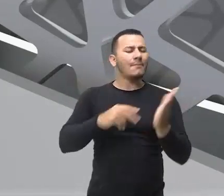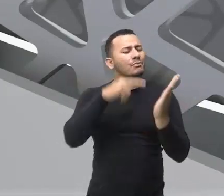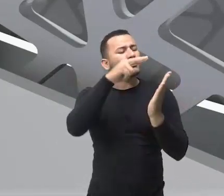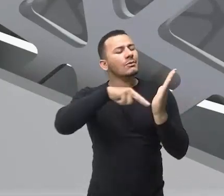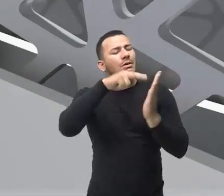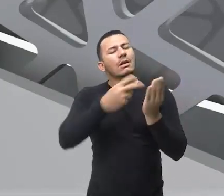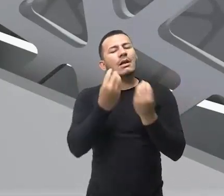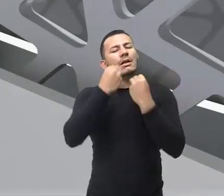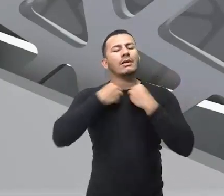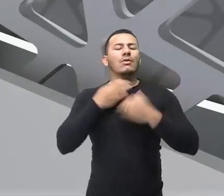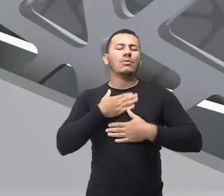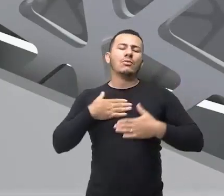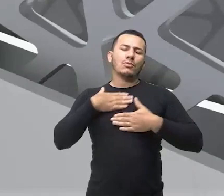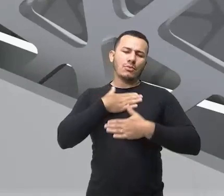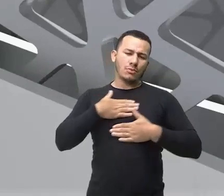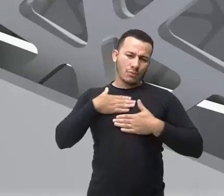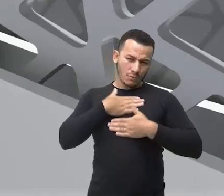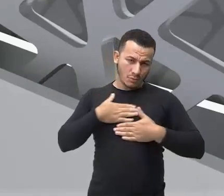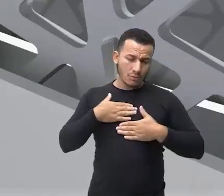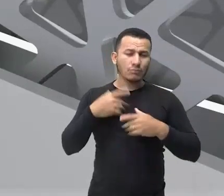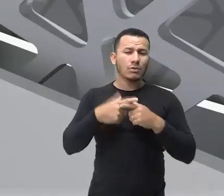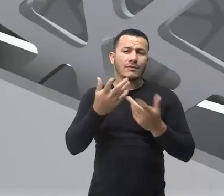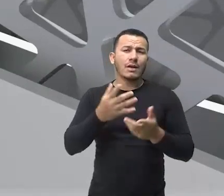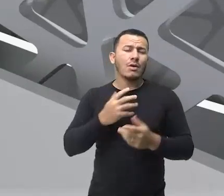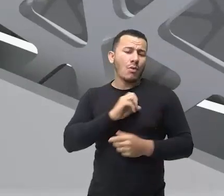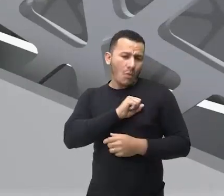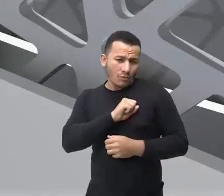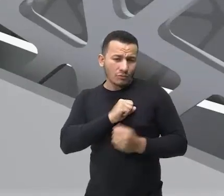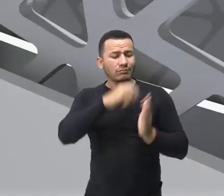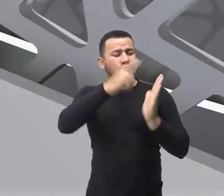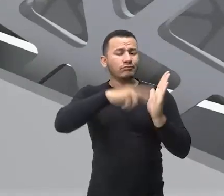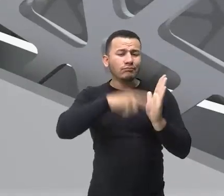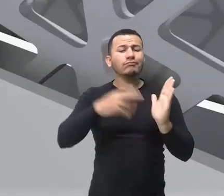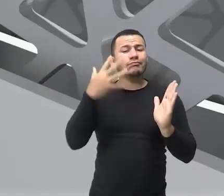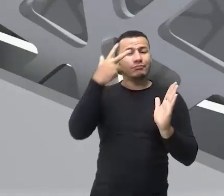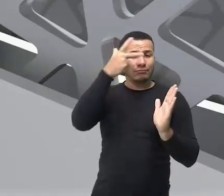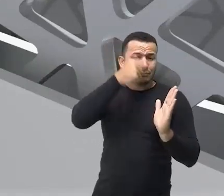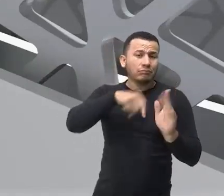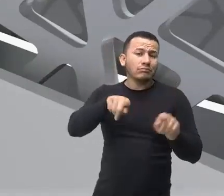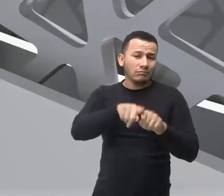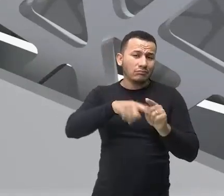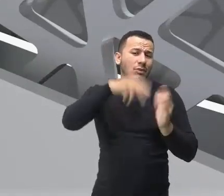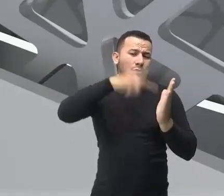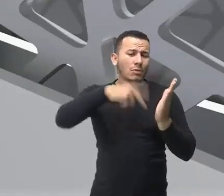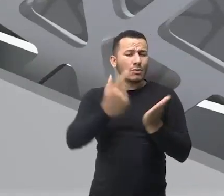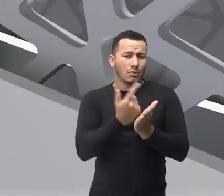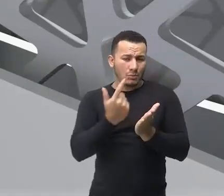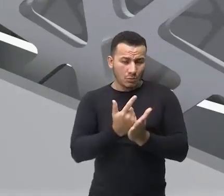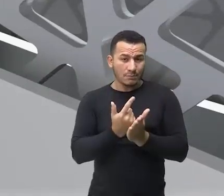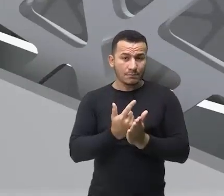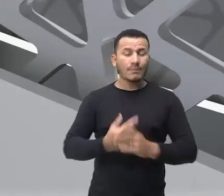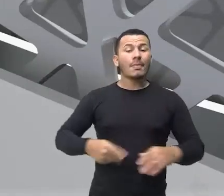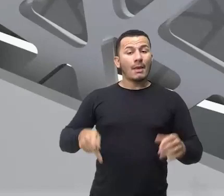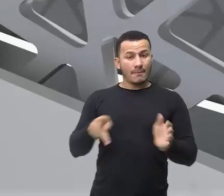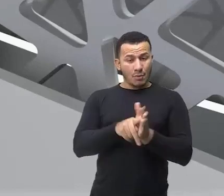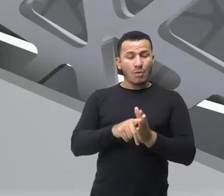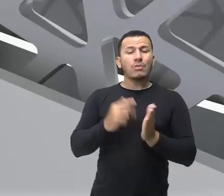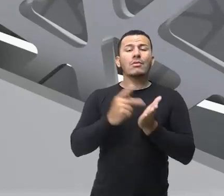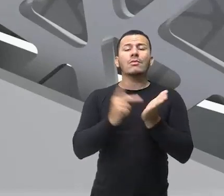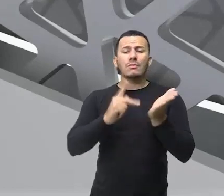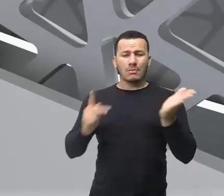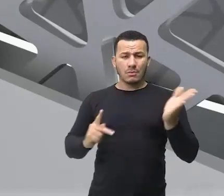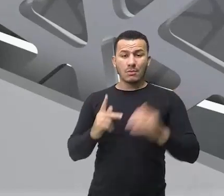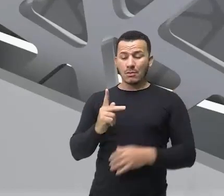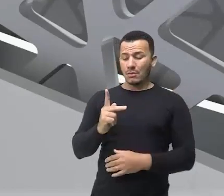algo, mas que você vai fazer por gostar, por achar bonito, muitas vezes. Eu estou falando exatamente do